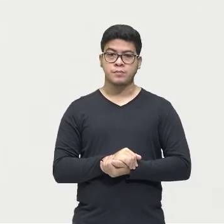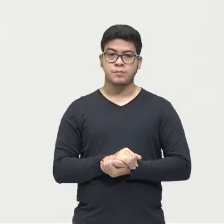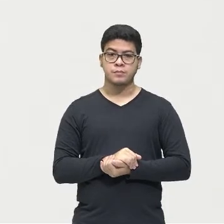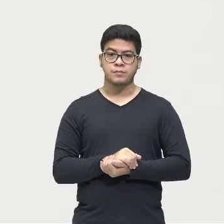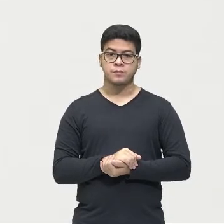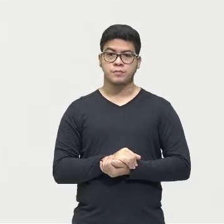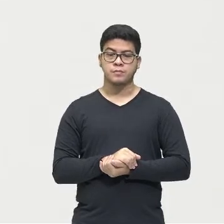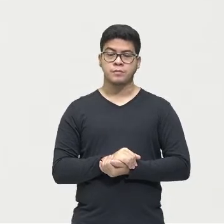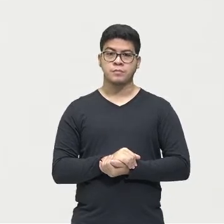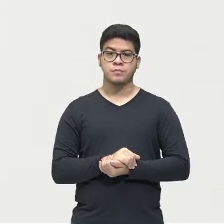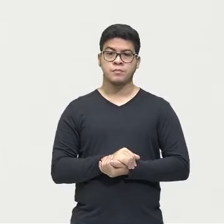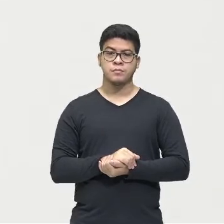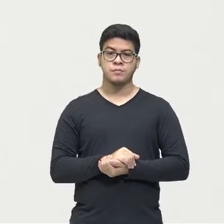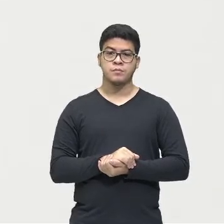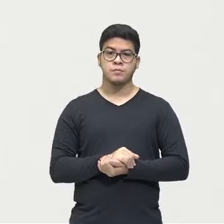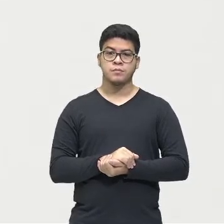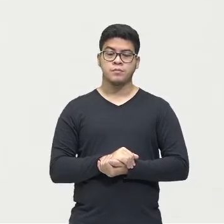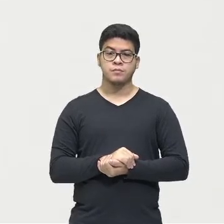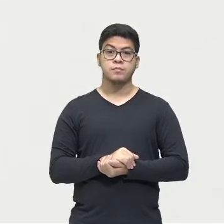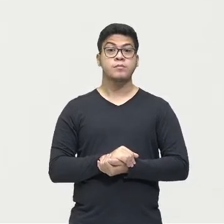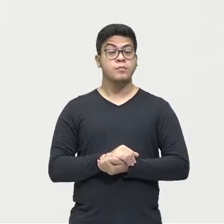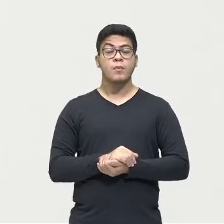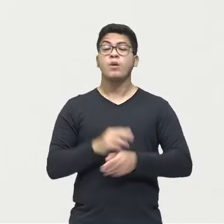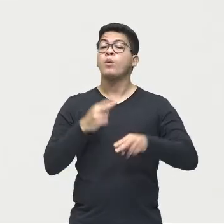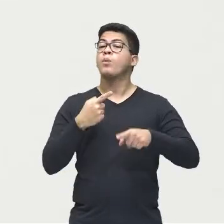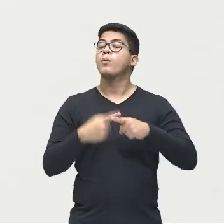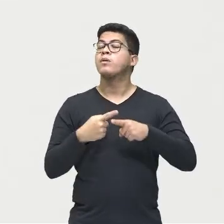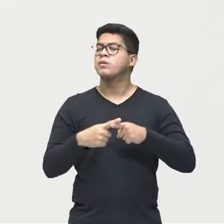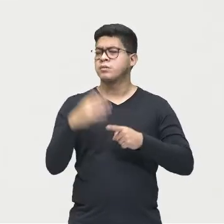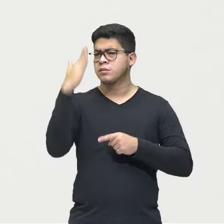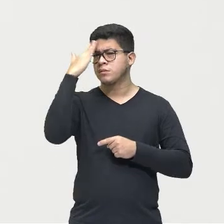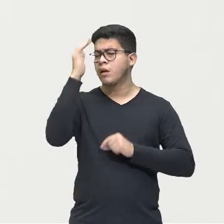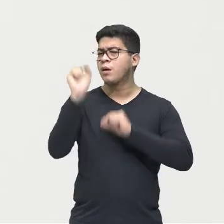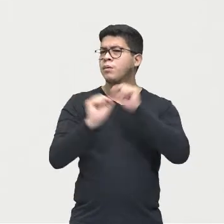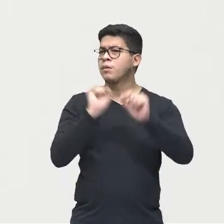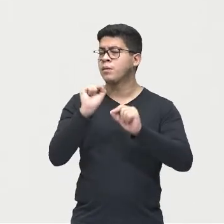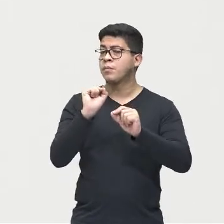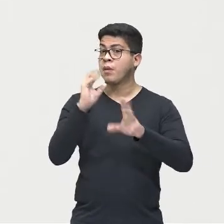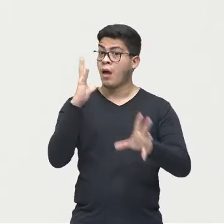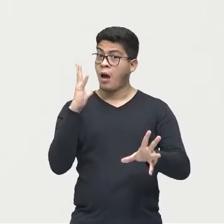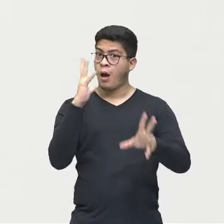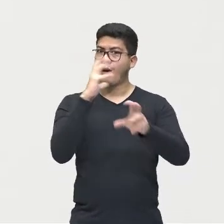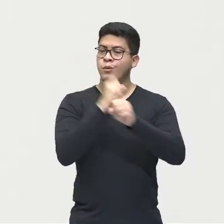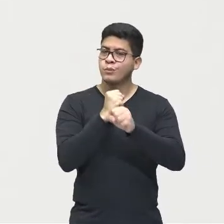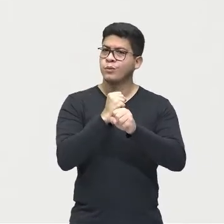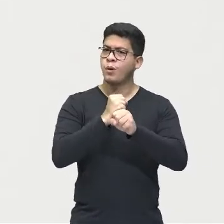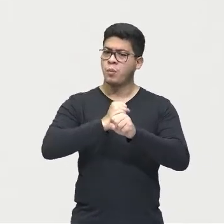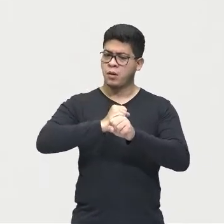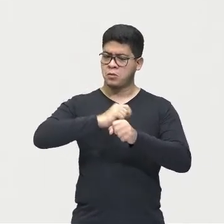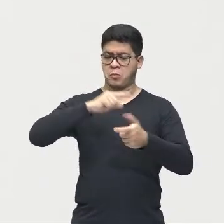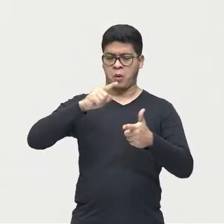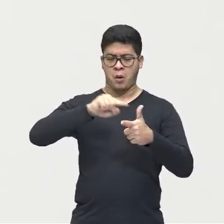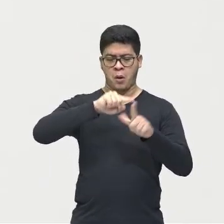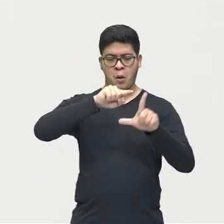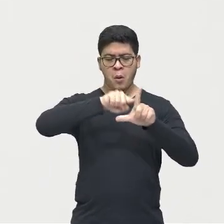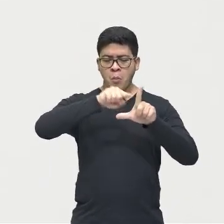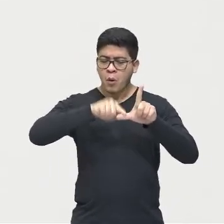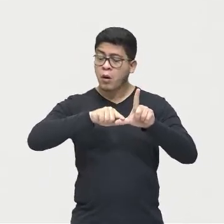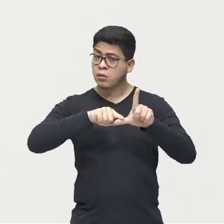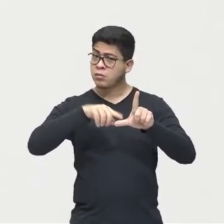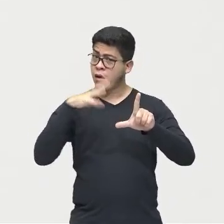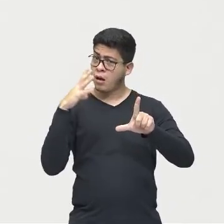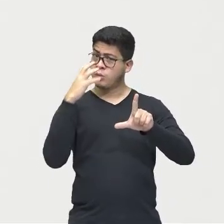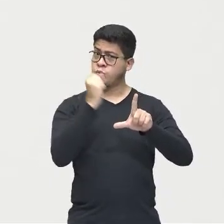graus. Né? Porque nós sabemos que a soma dos ângulos internos também de qualquer quadrilátero deve ser